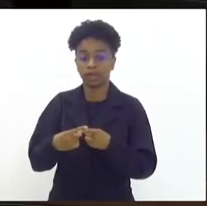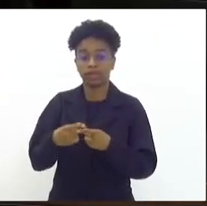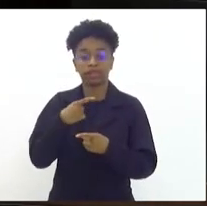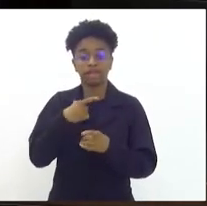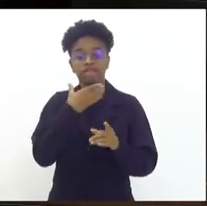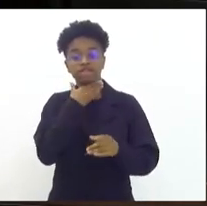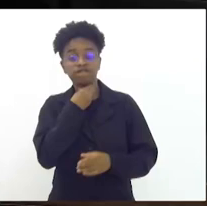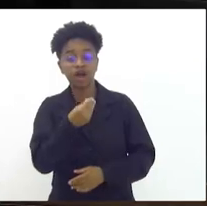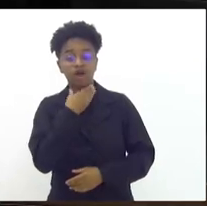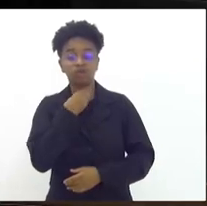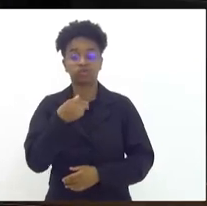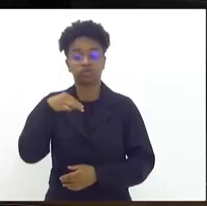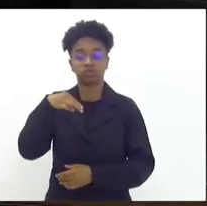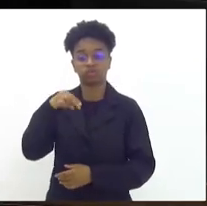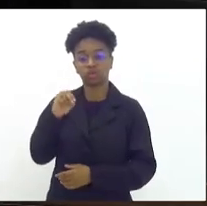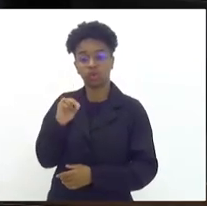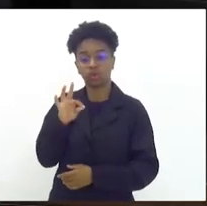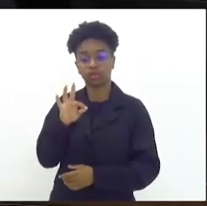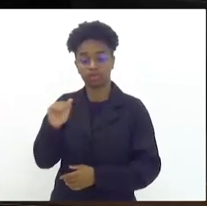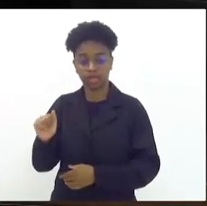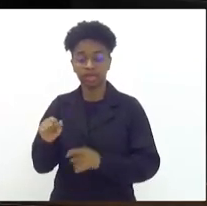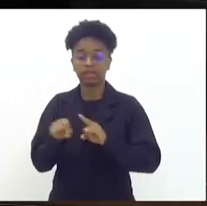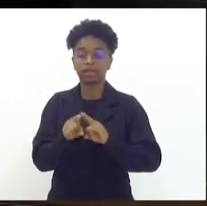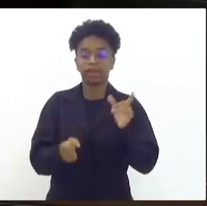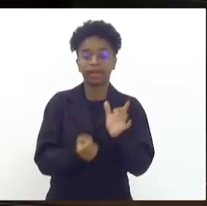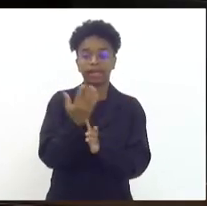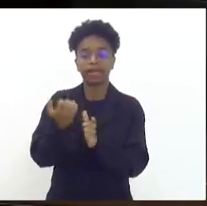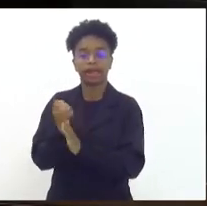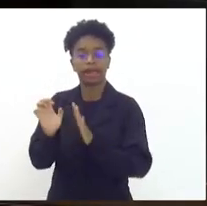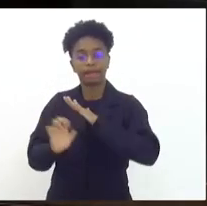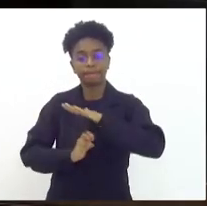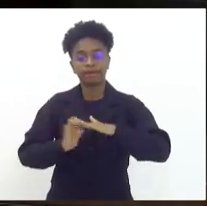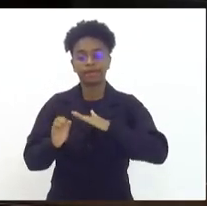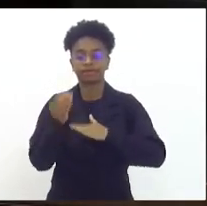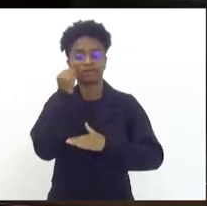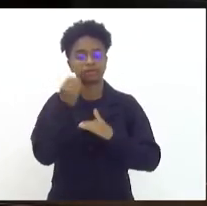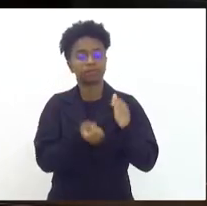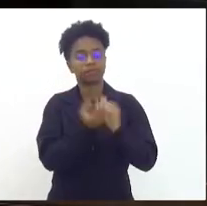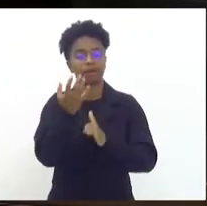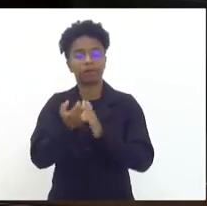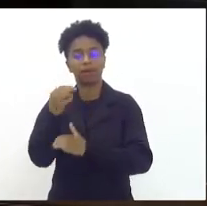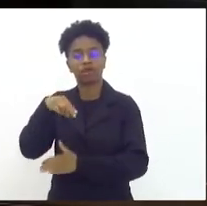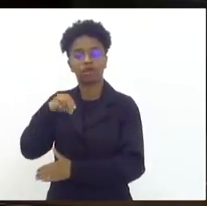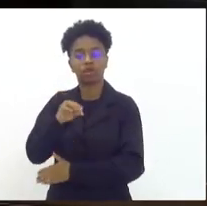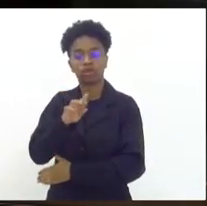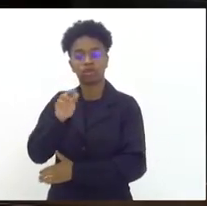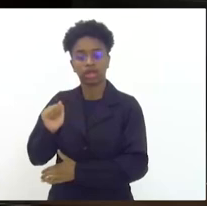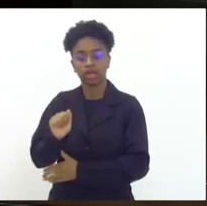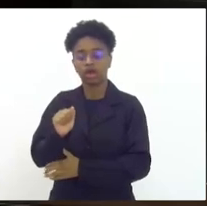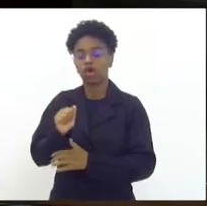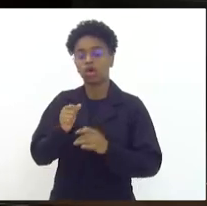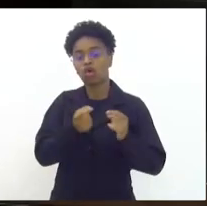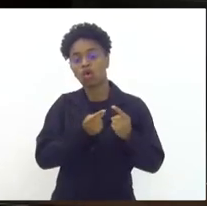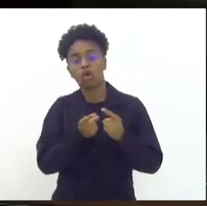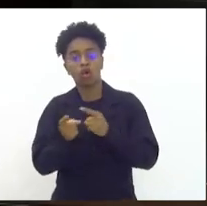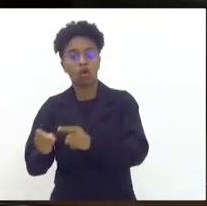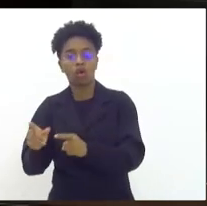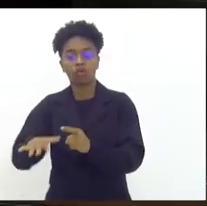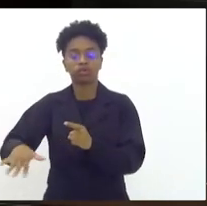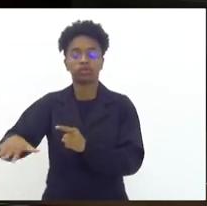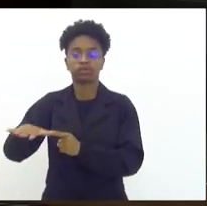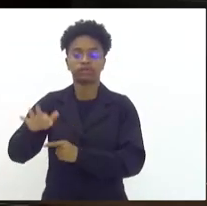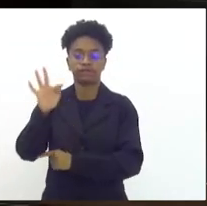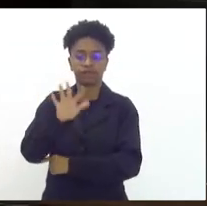fraudadas de empresas sendo criadas para emitir contra o conselho federativo para fabricar direito